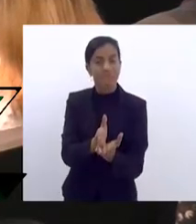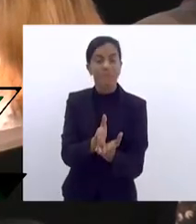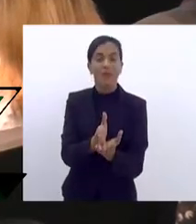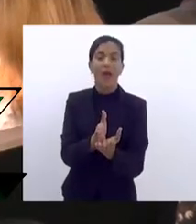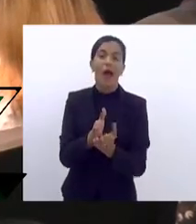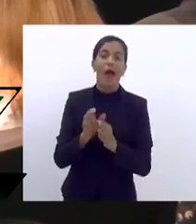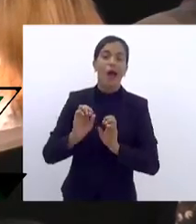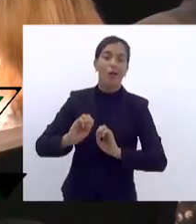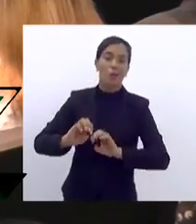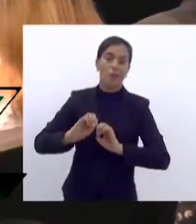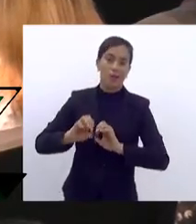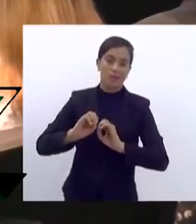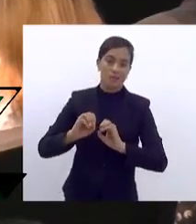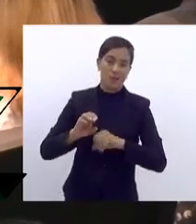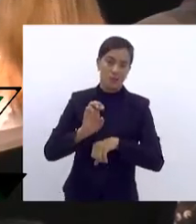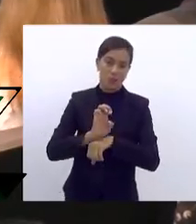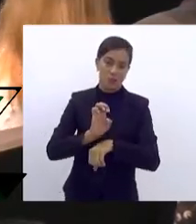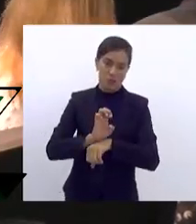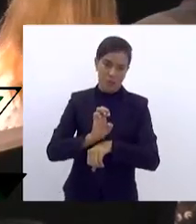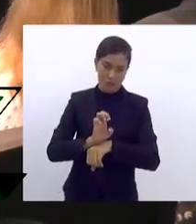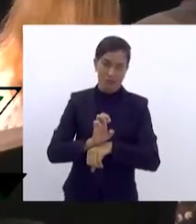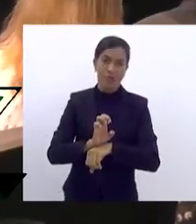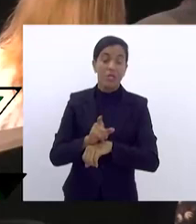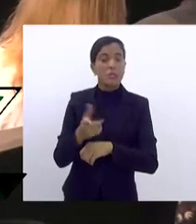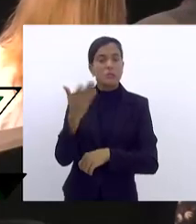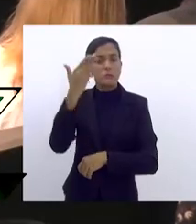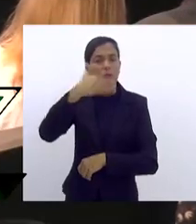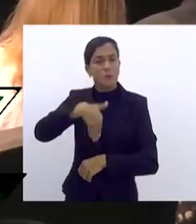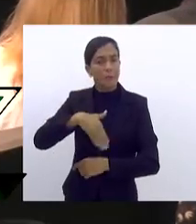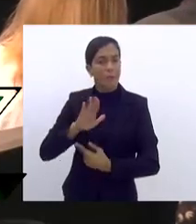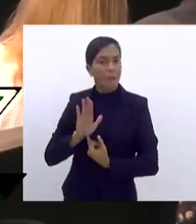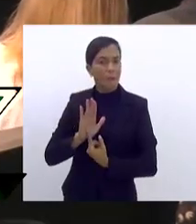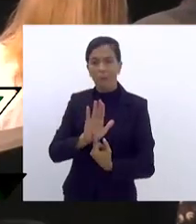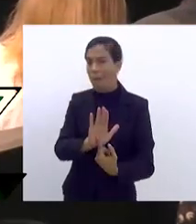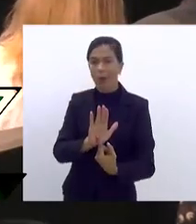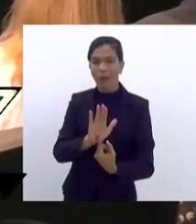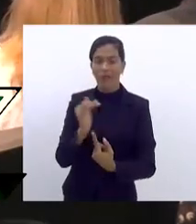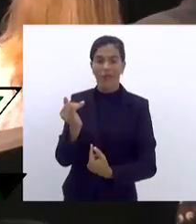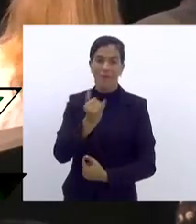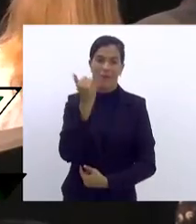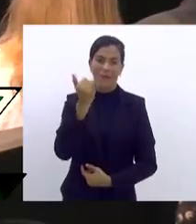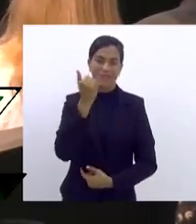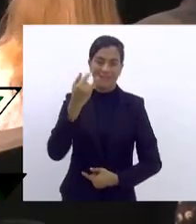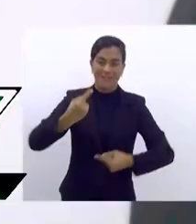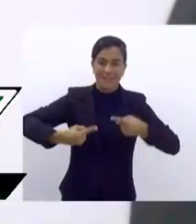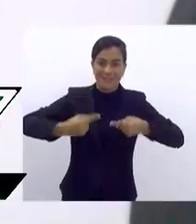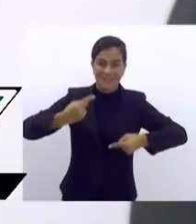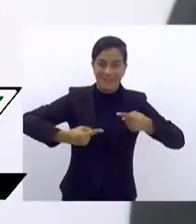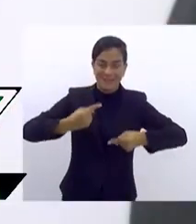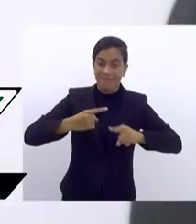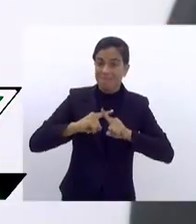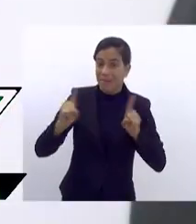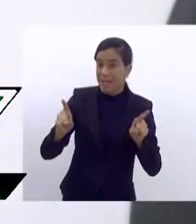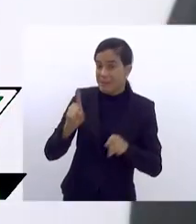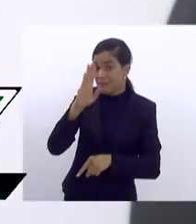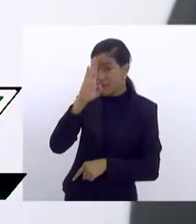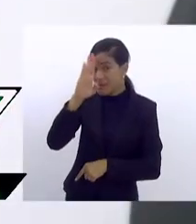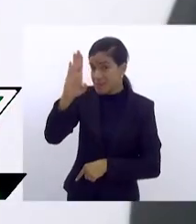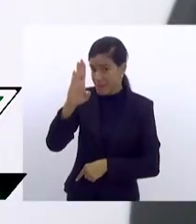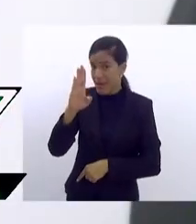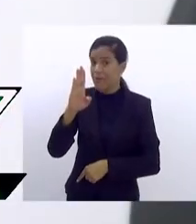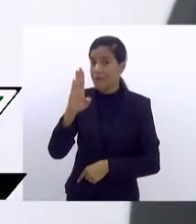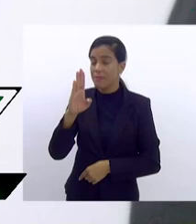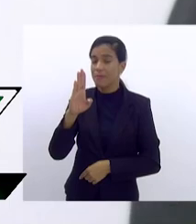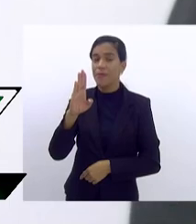a educação do nosso estado e isso demonstra a importância desse debate mas principalmente deputado Munir